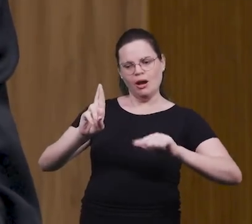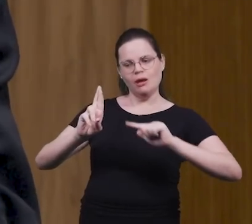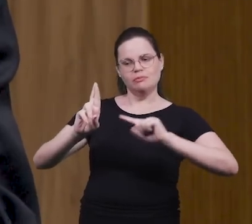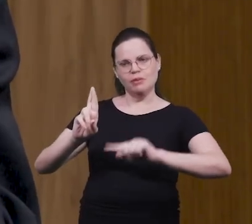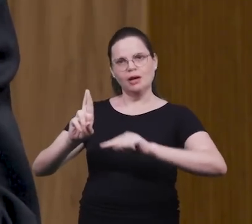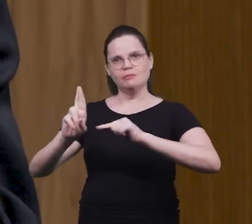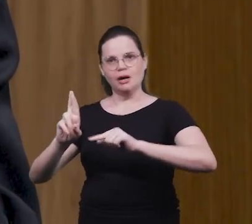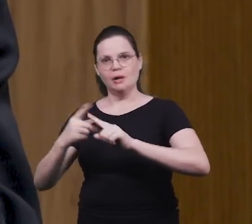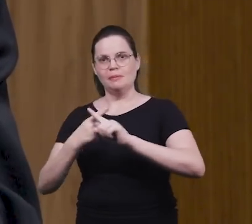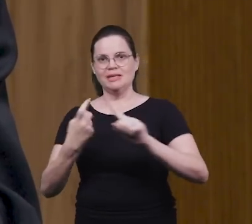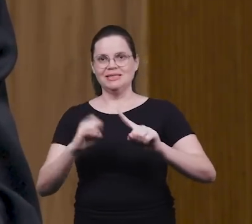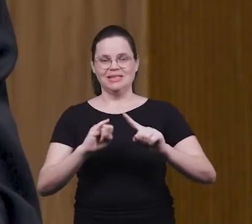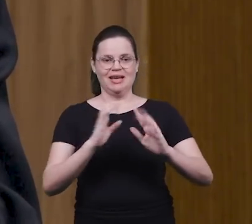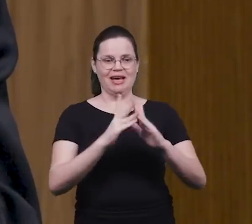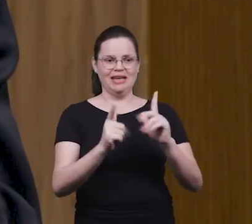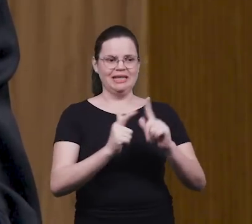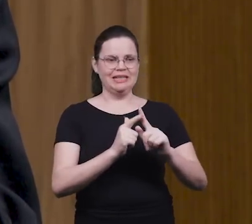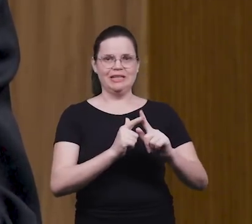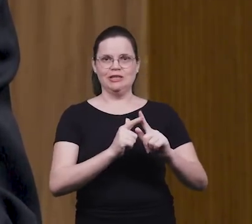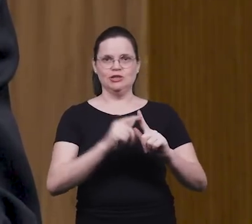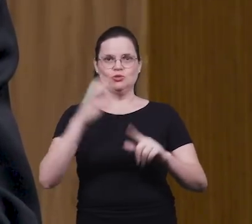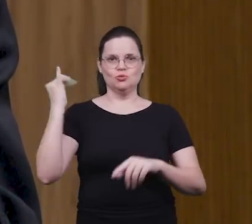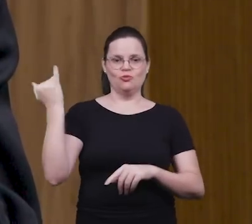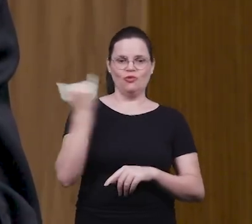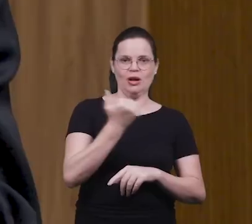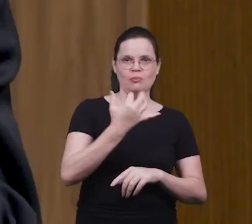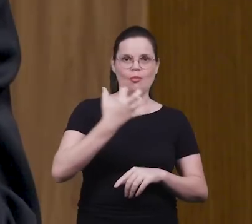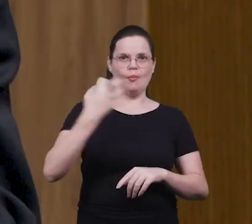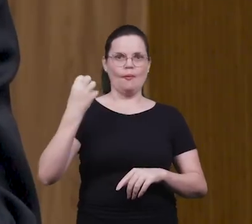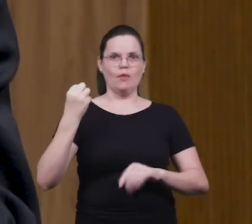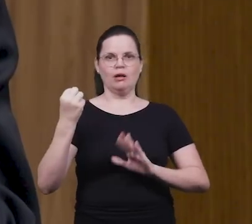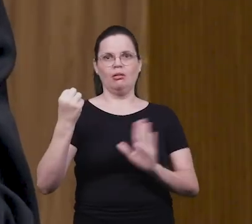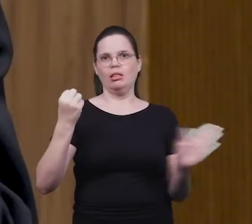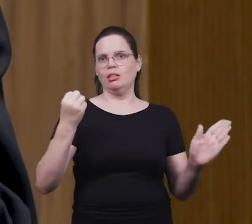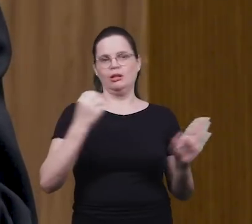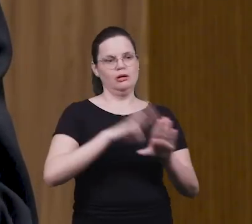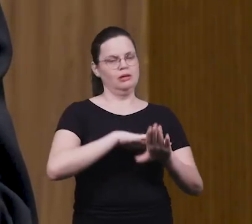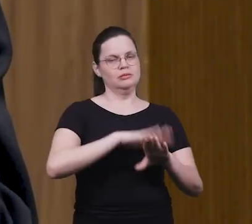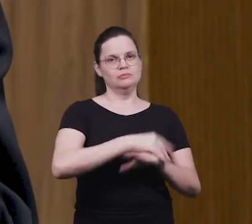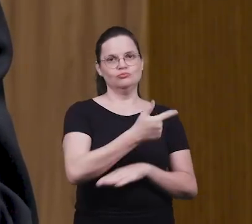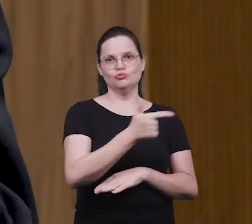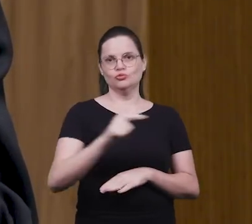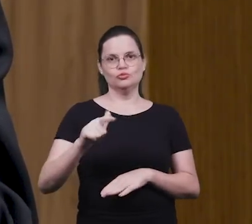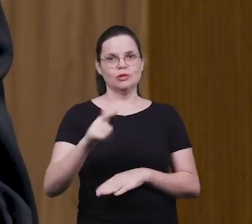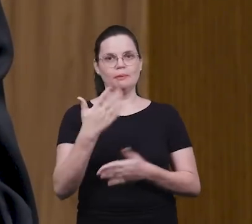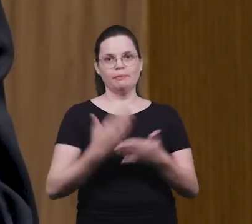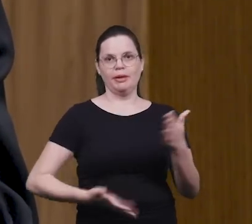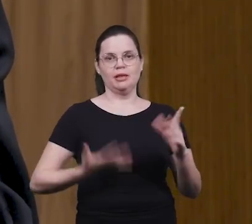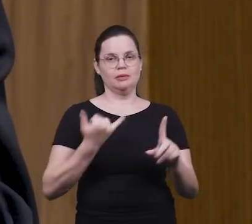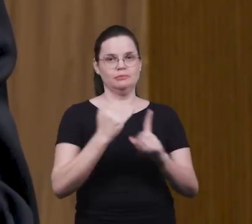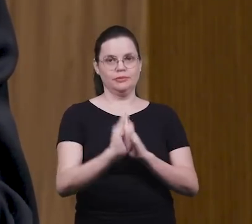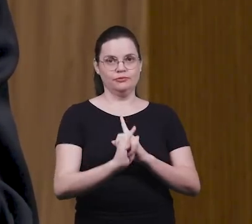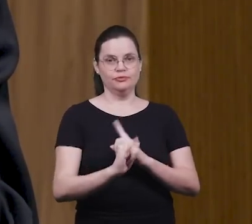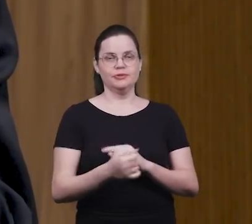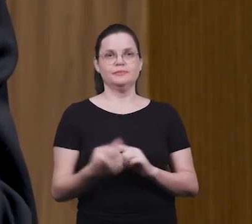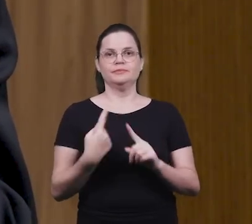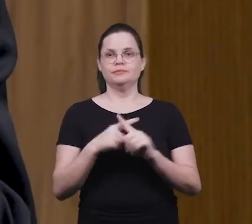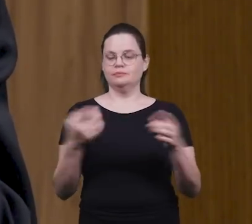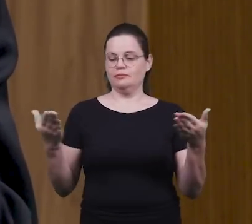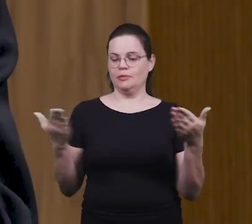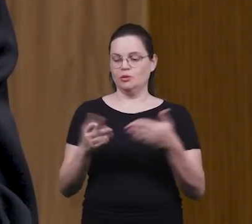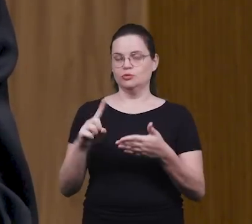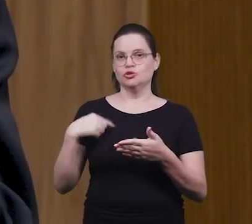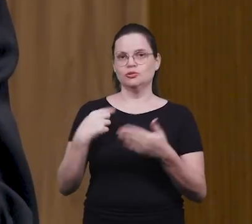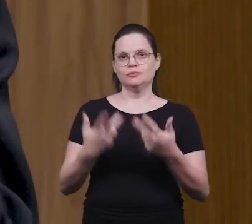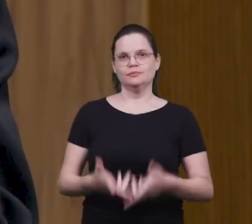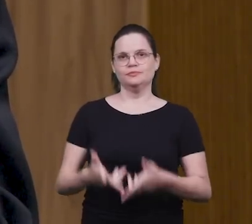perdeu totalmente a revelação de Jesus, perdeu o profético, e o resultado é que nos dias atuais, a igreja viva